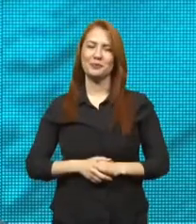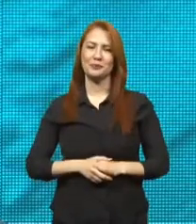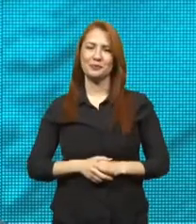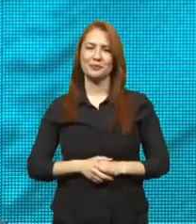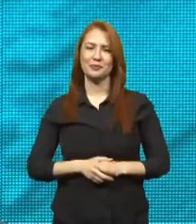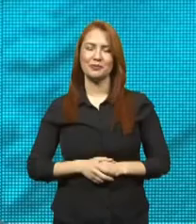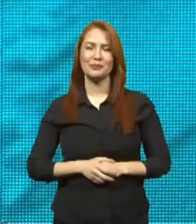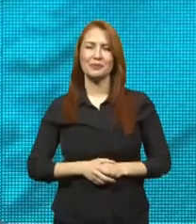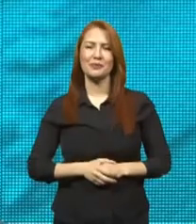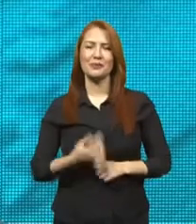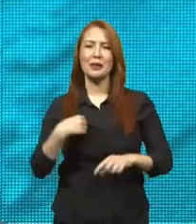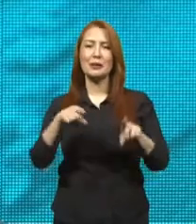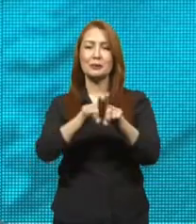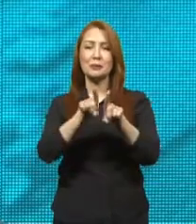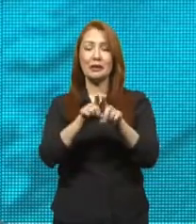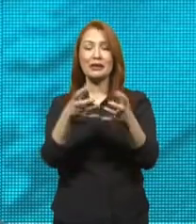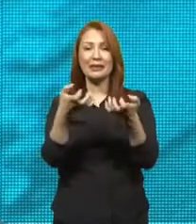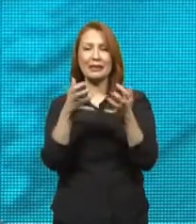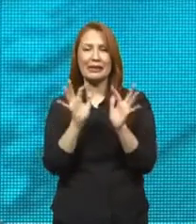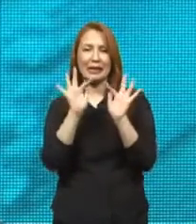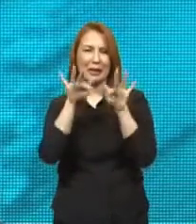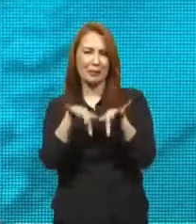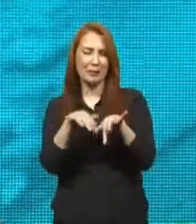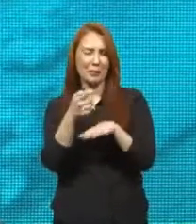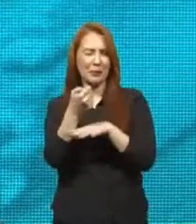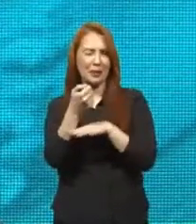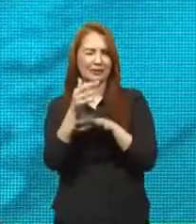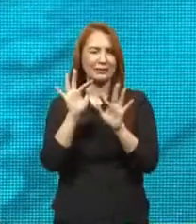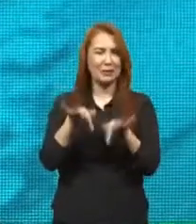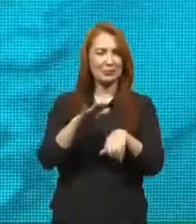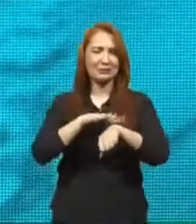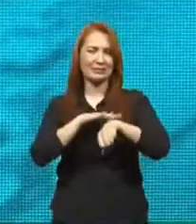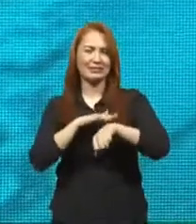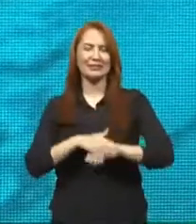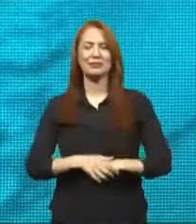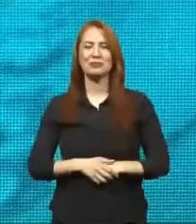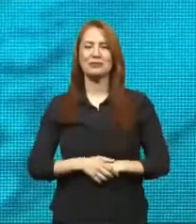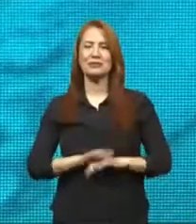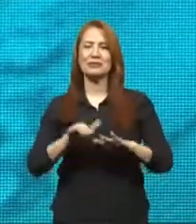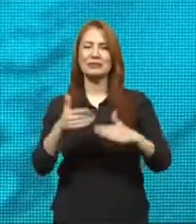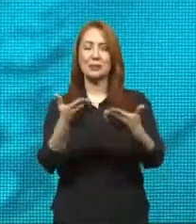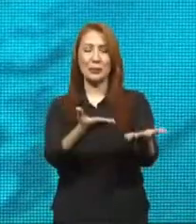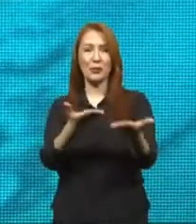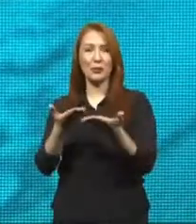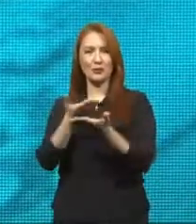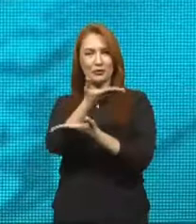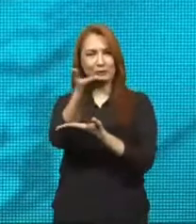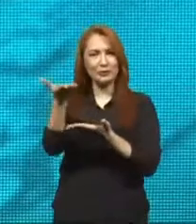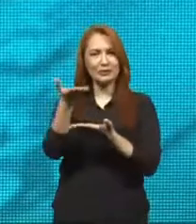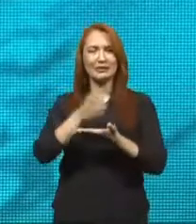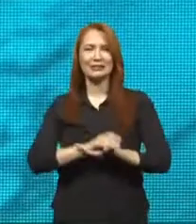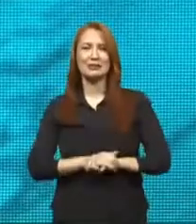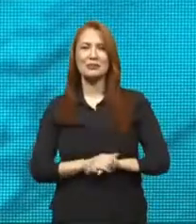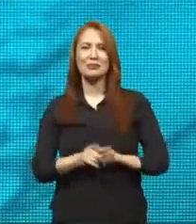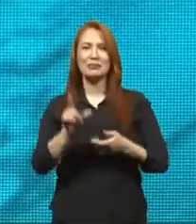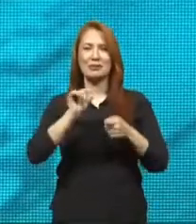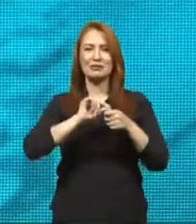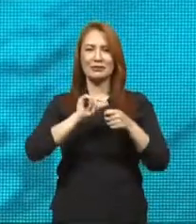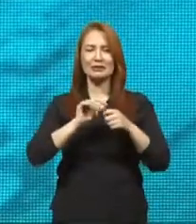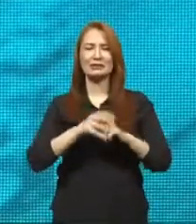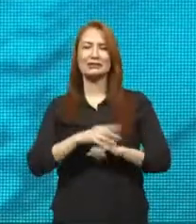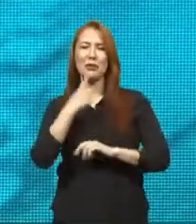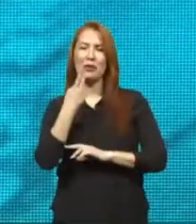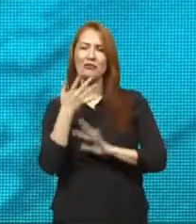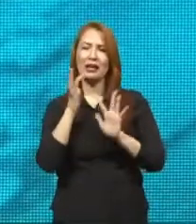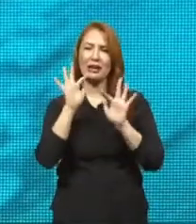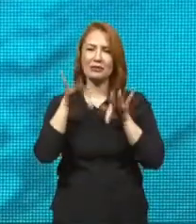E aí, eu queria encaminhar o nosso papo aqui para o fim. Já estamos quase acabando o nosso tempo. Então, convido vocês para fazerem uma fala final, né,